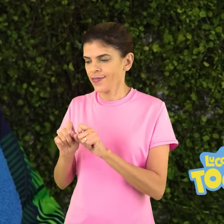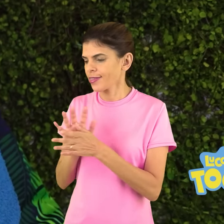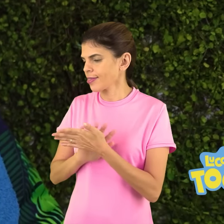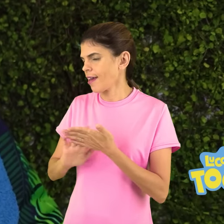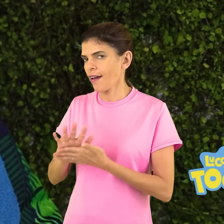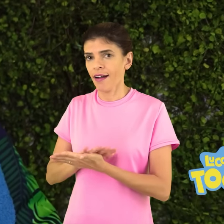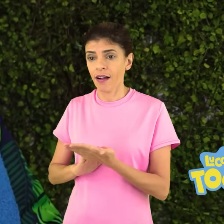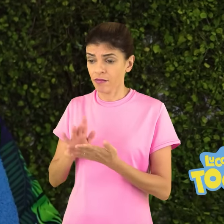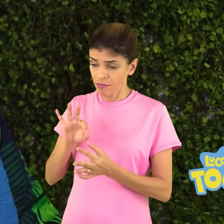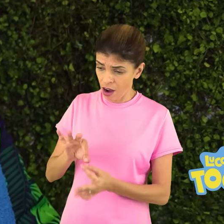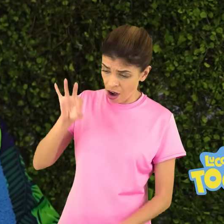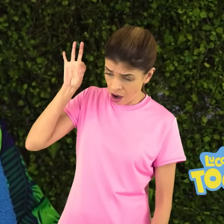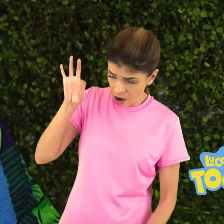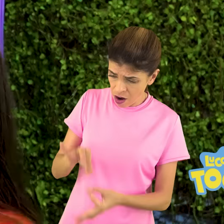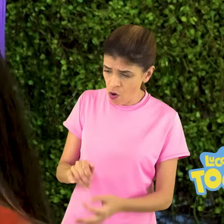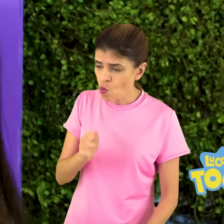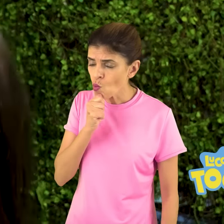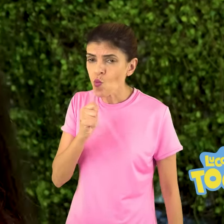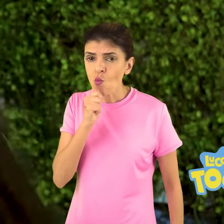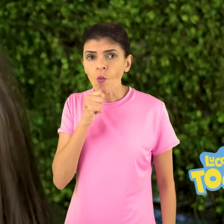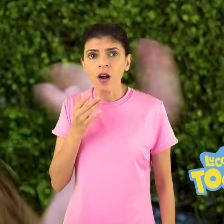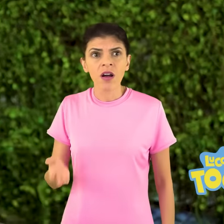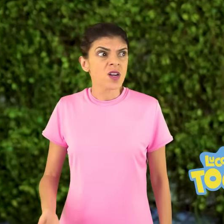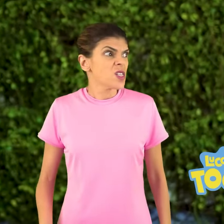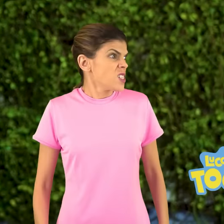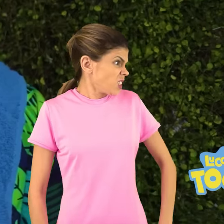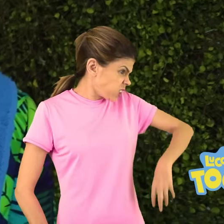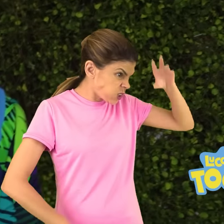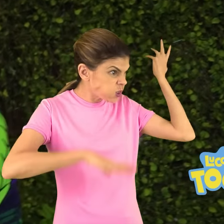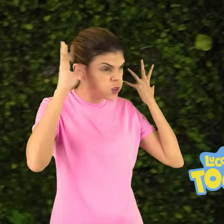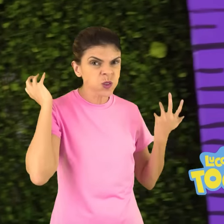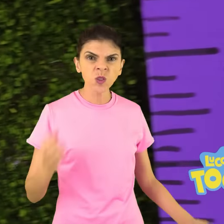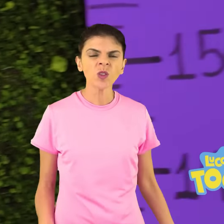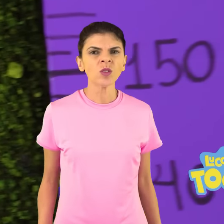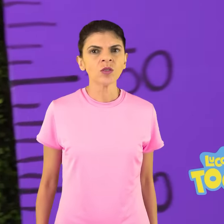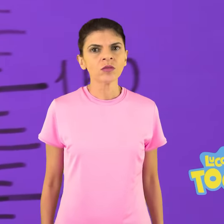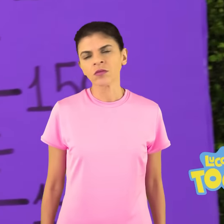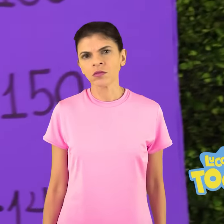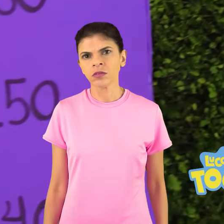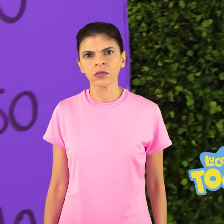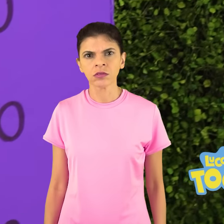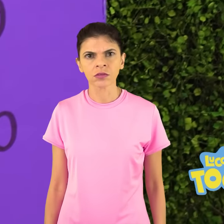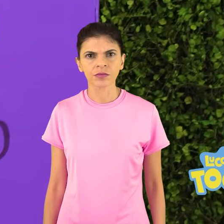Não tem altura! Não Ah! Ah!